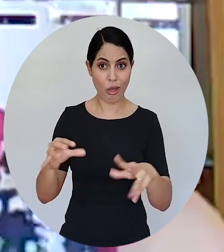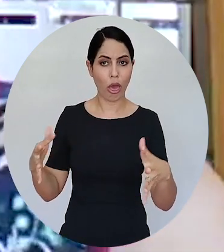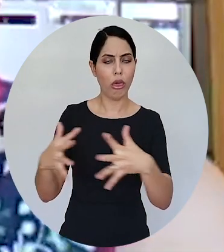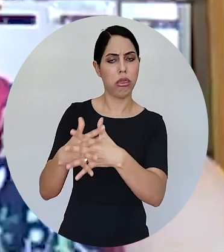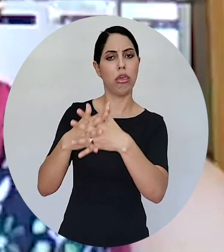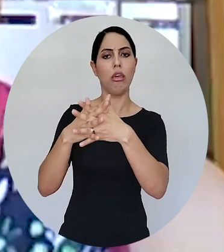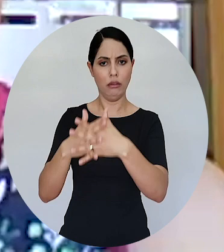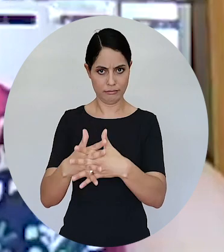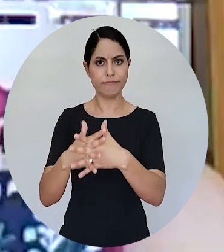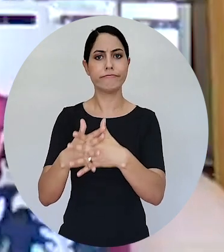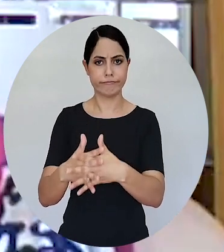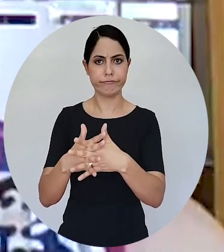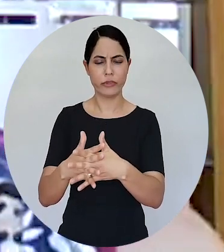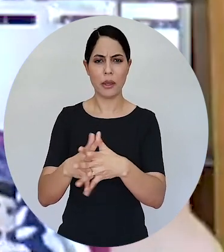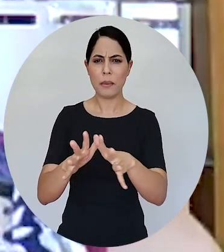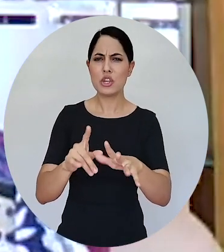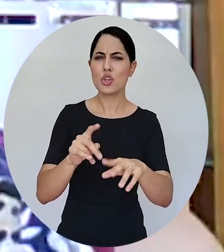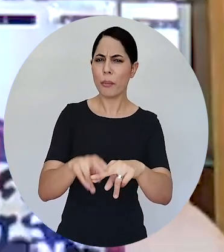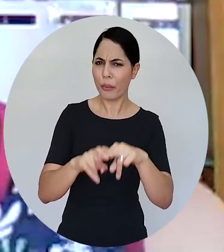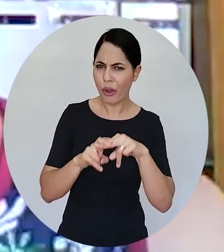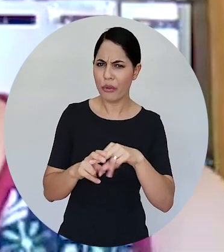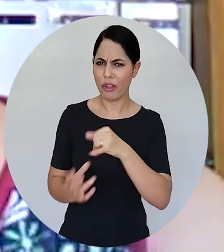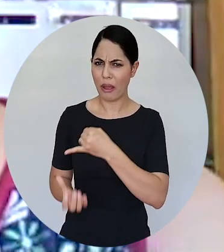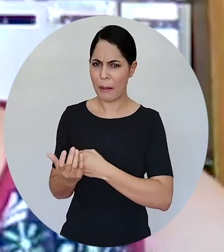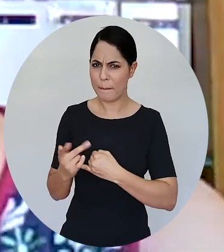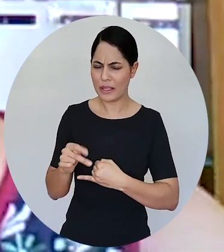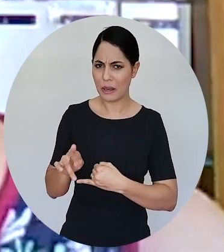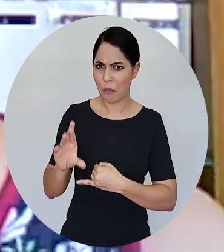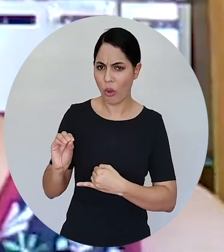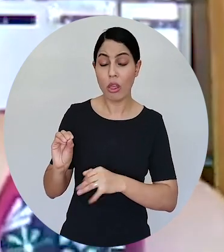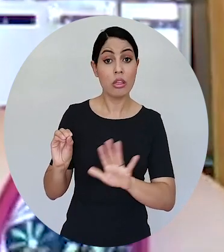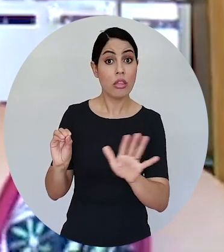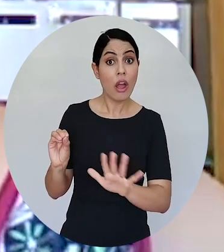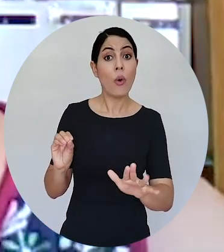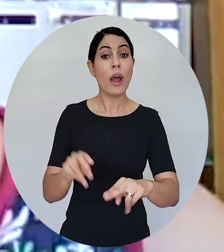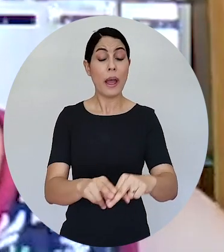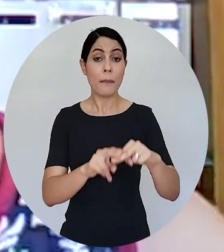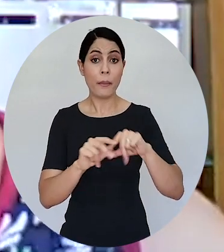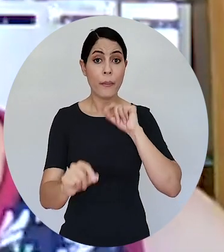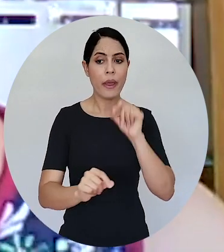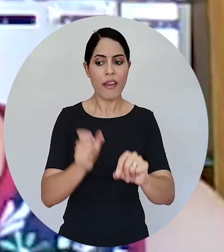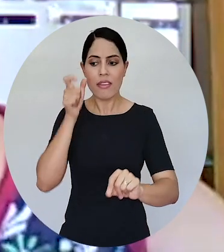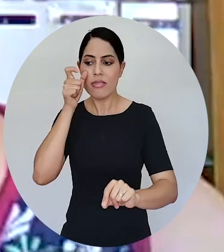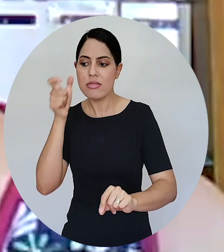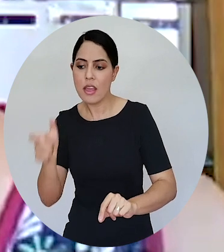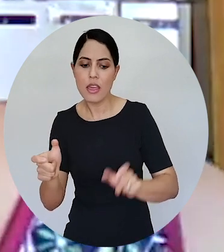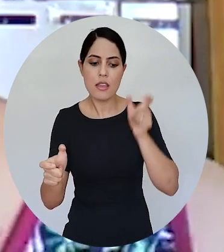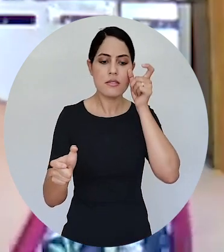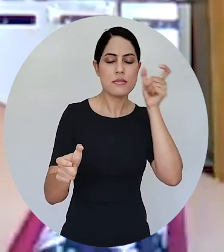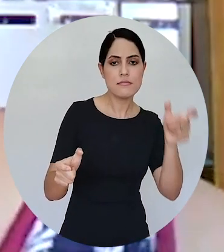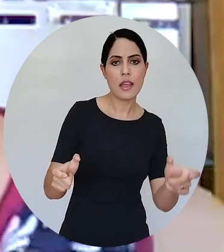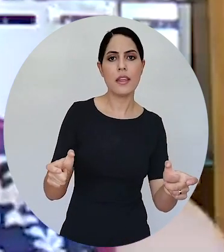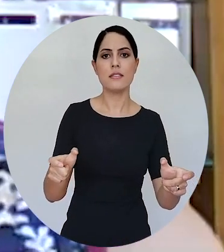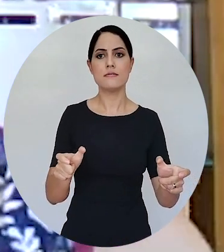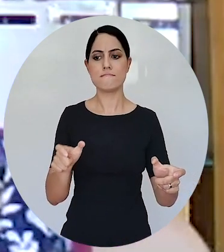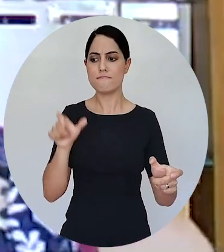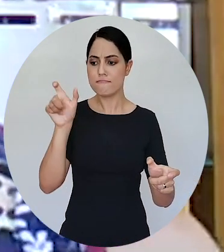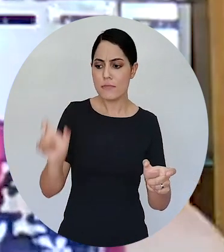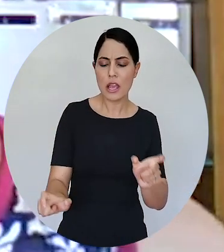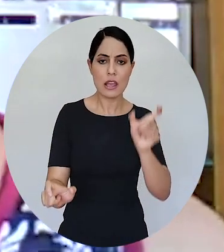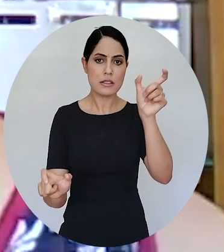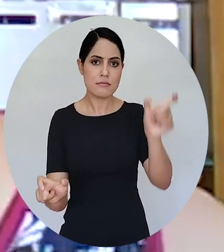complexos, não só porque eles envolvem patrimônio, mas porque nós temos uma gama de interesses a